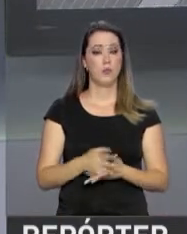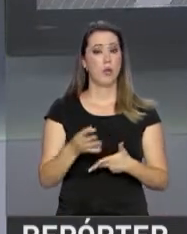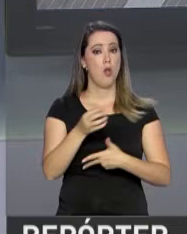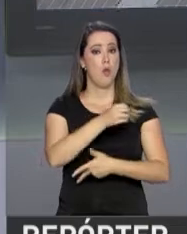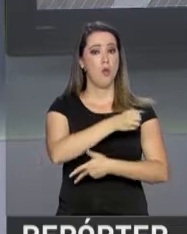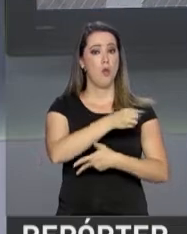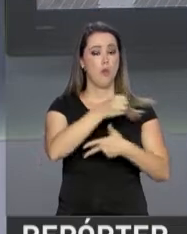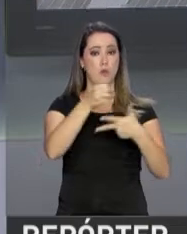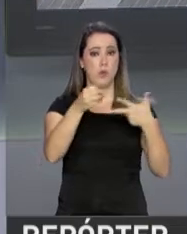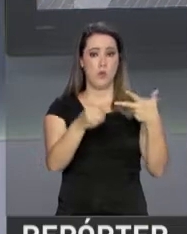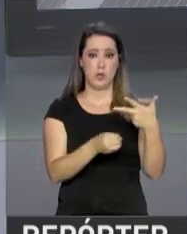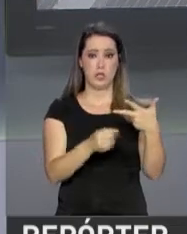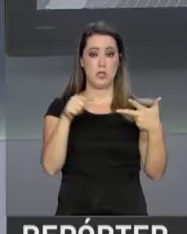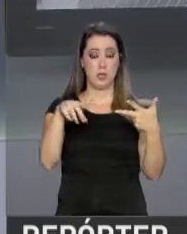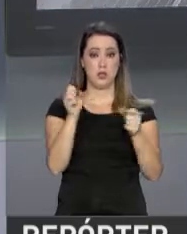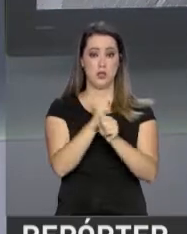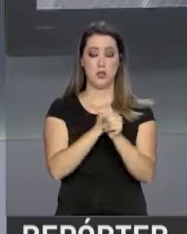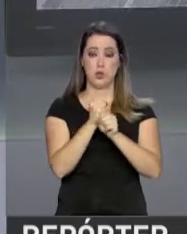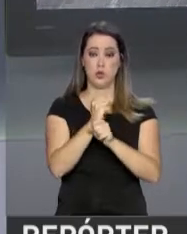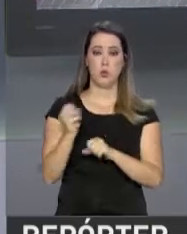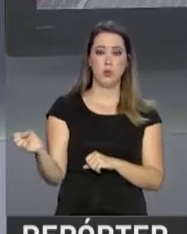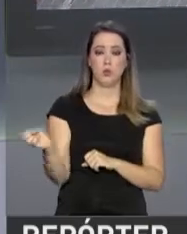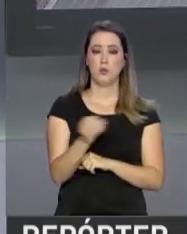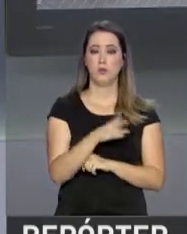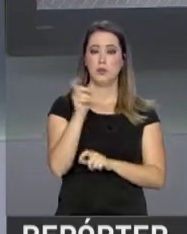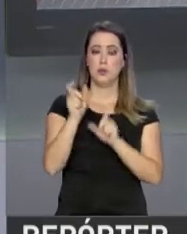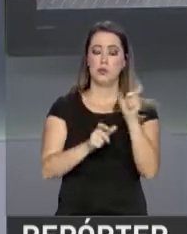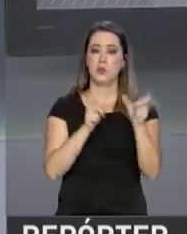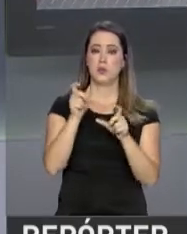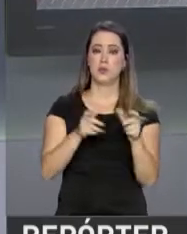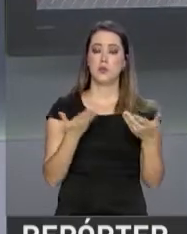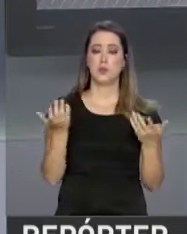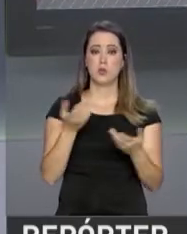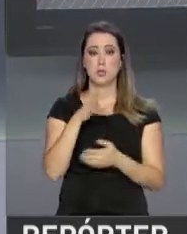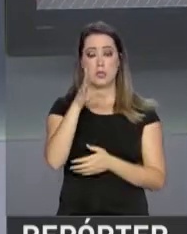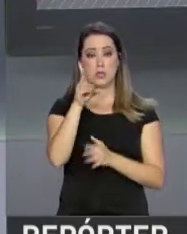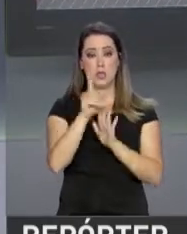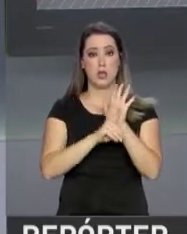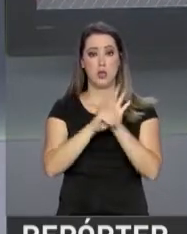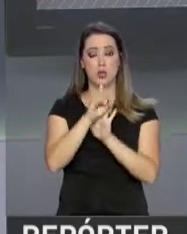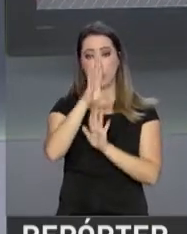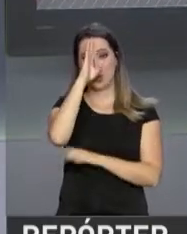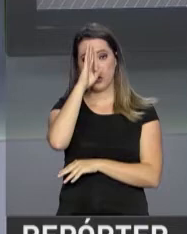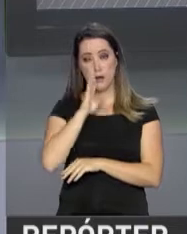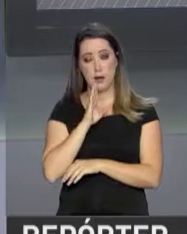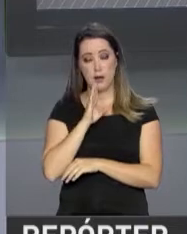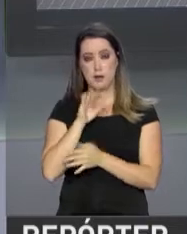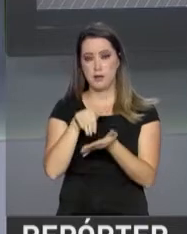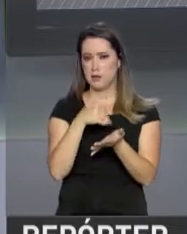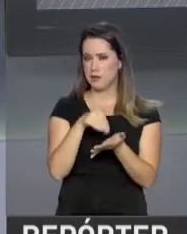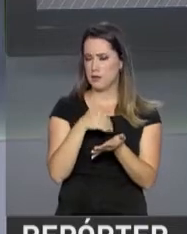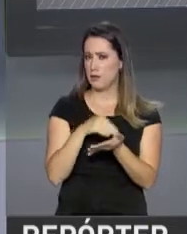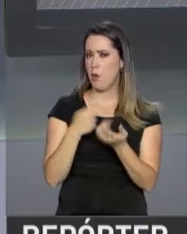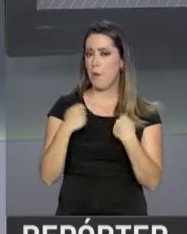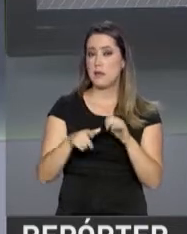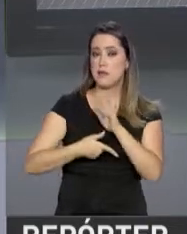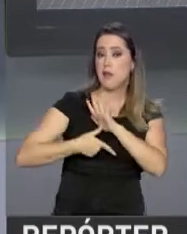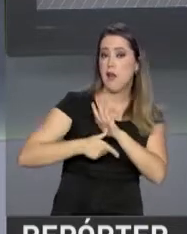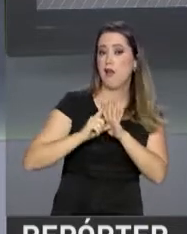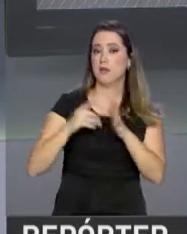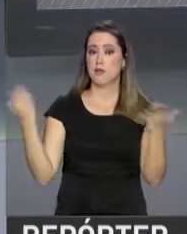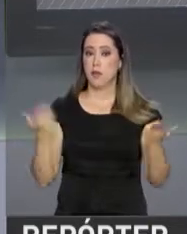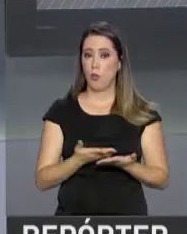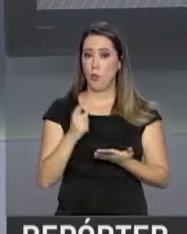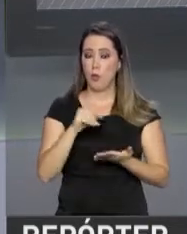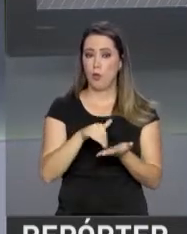do ensino médio em 2018 tem novidade os candidatos que têm direito à gratuidade da taxa devem fazer o pedido antes do